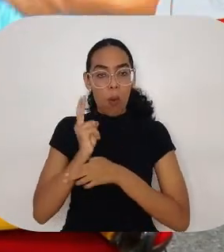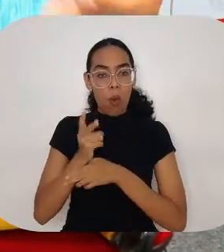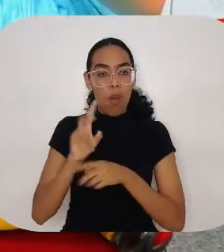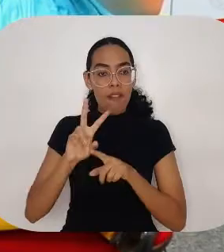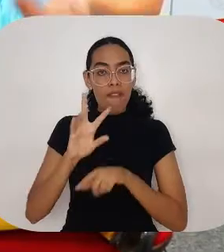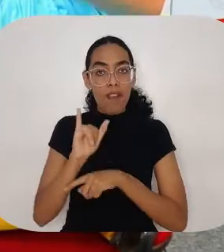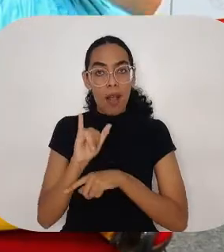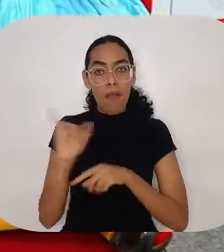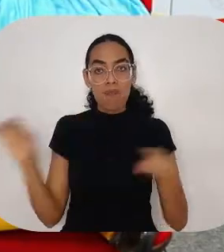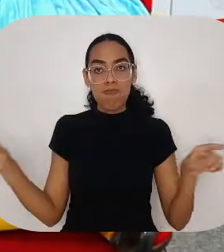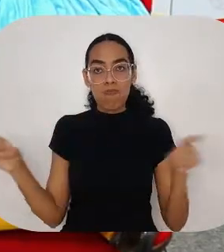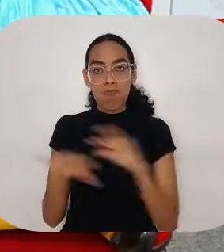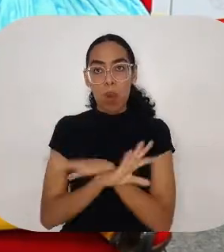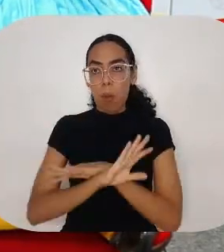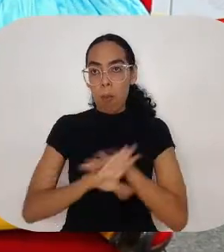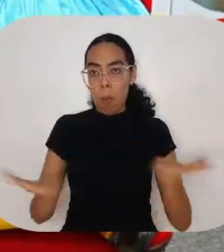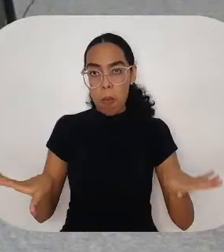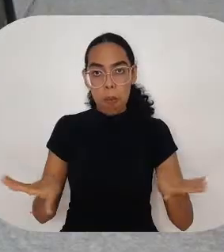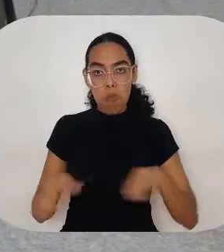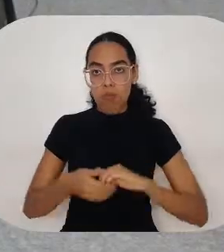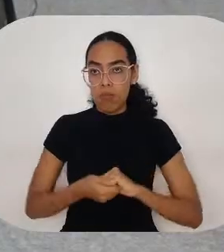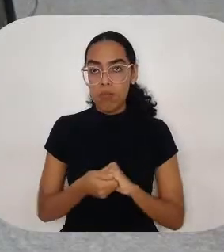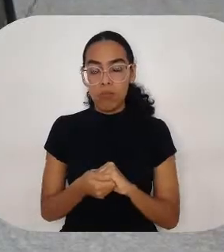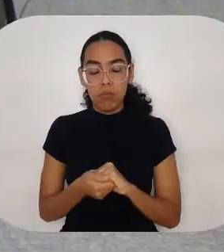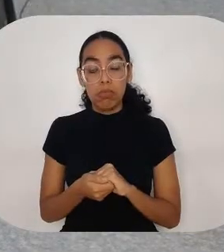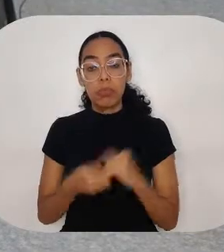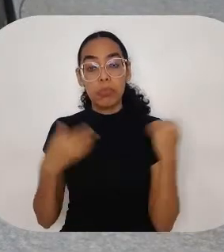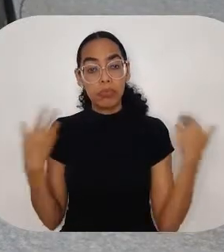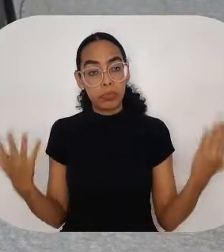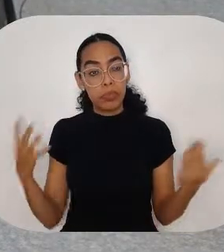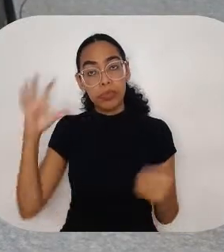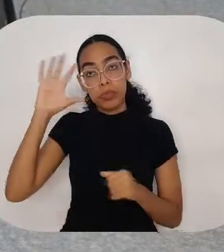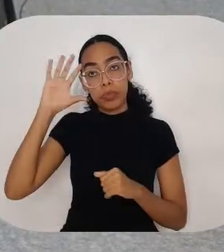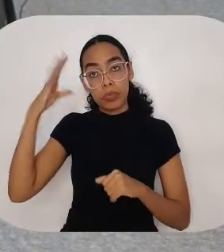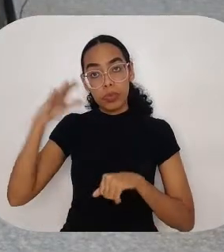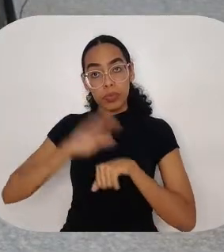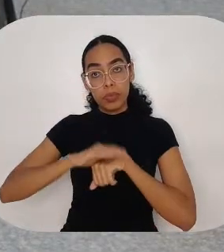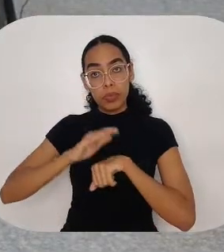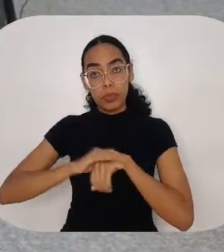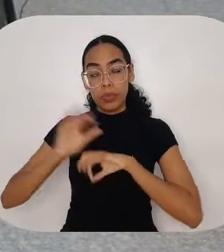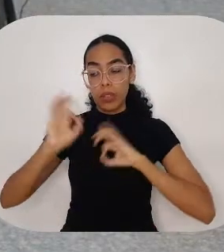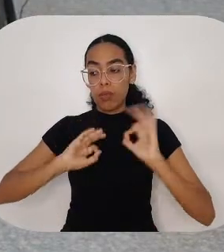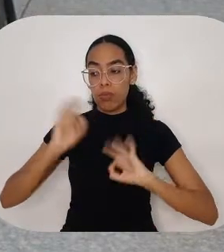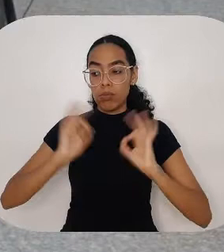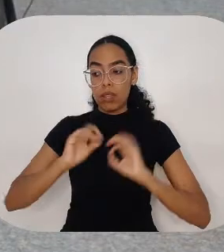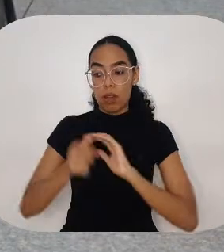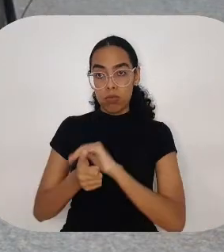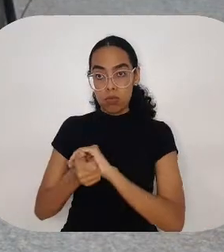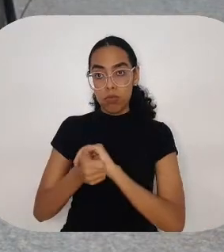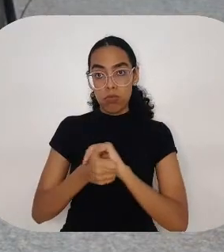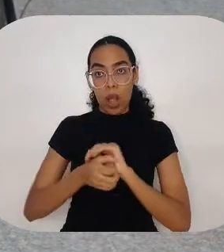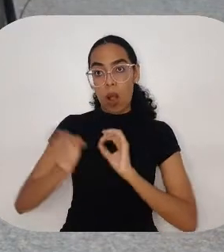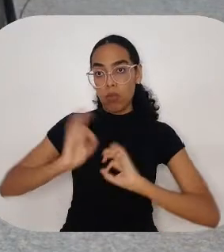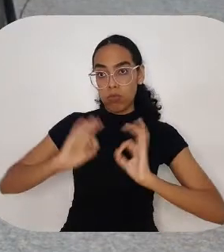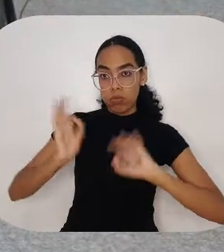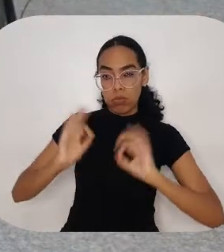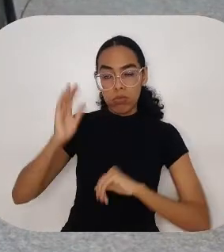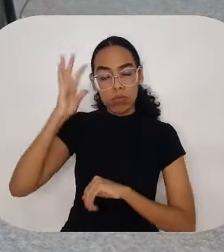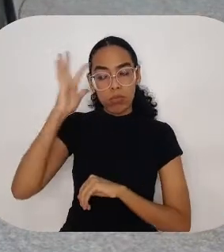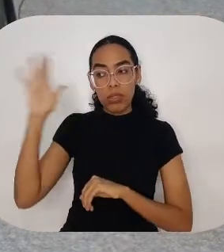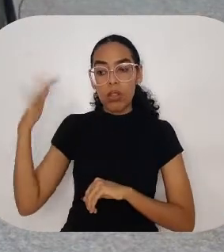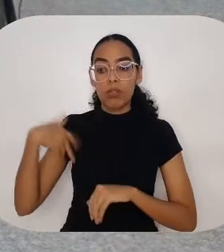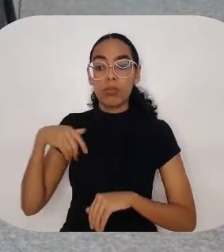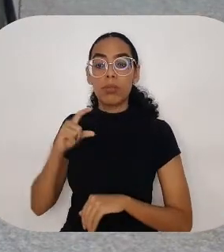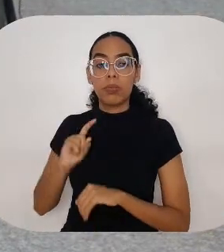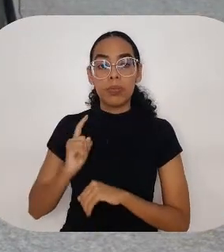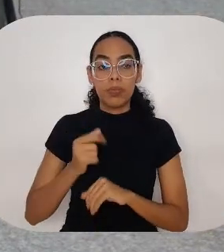ó, por água se abaixo. Acabar por água abaixo. E aí ele teve uma ideia. Ele chegou lá no meio da